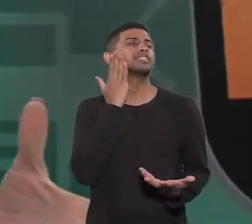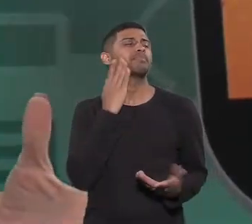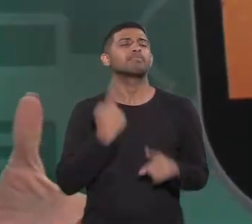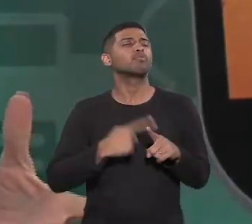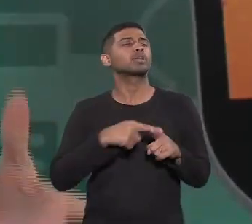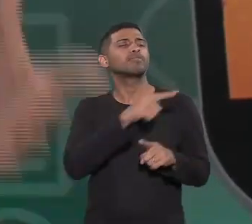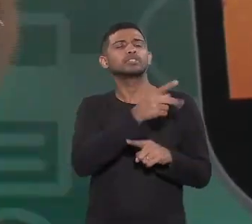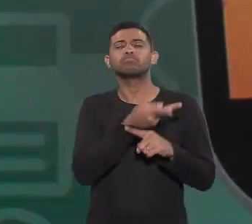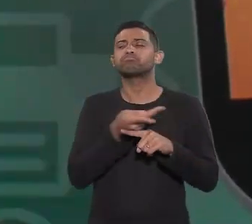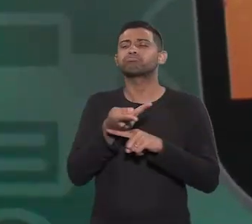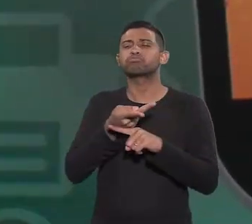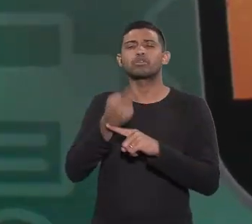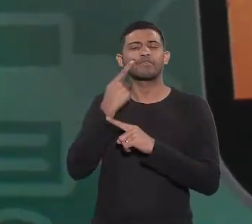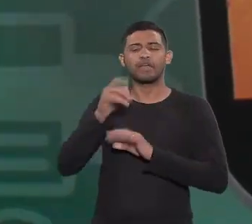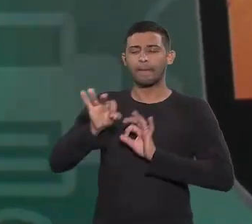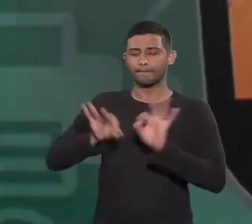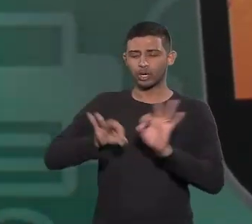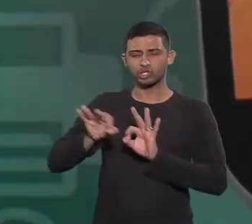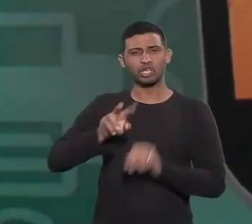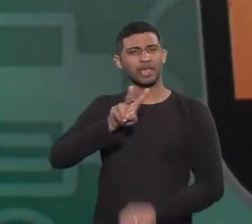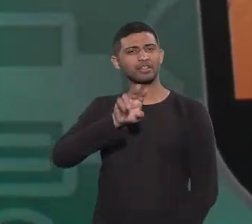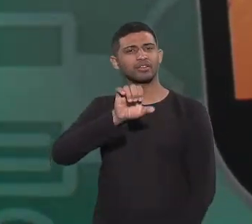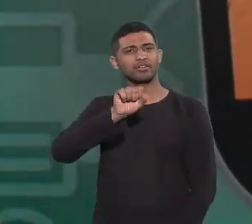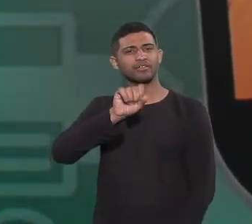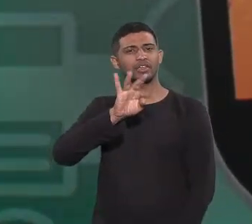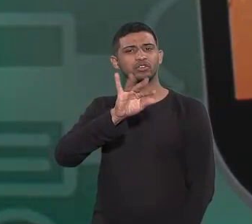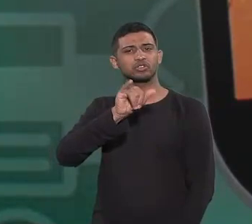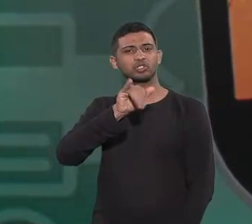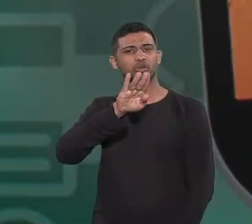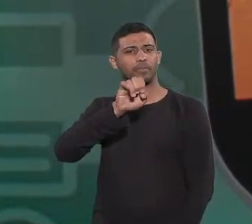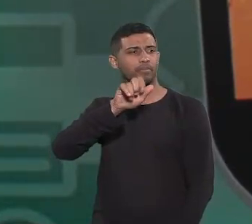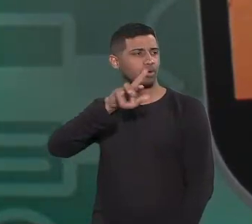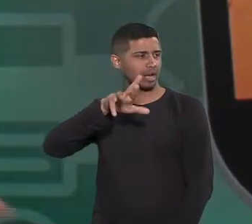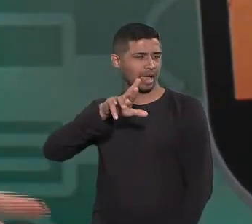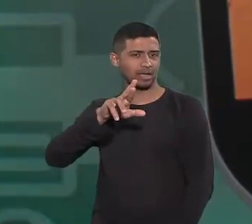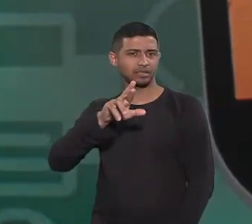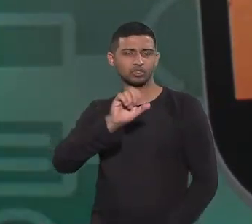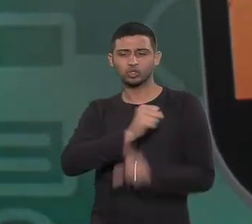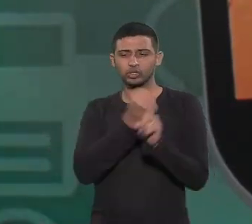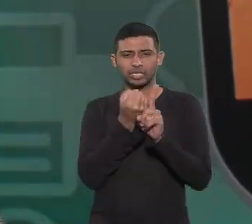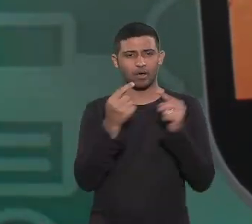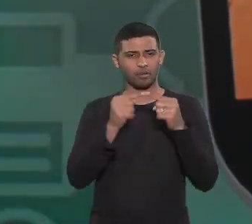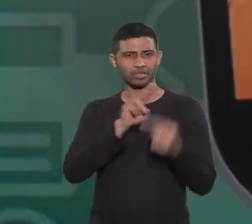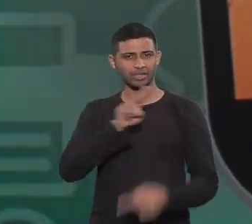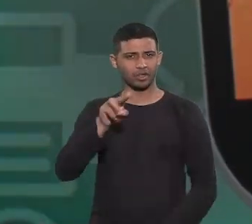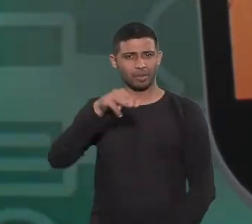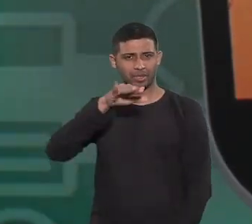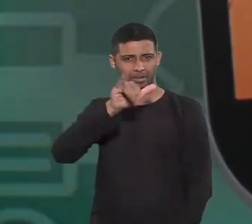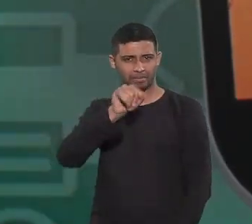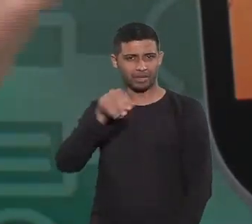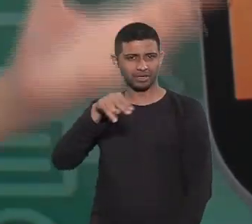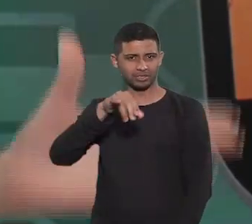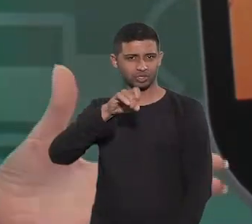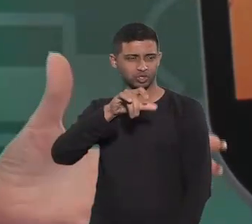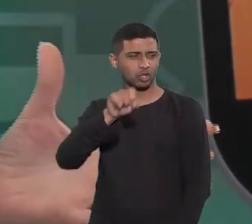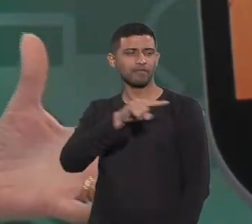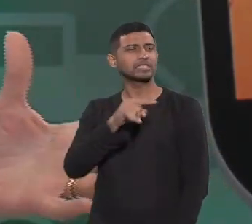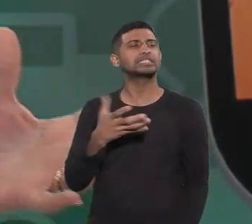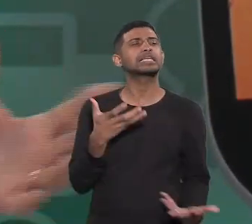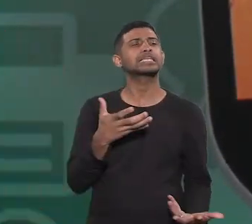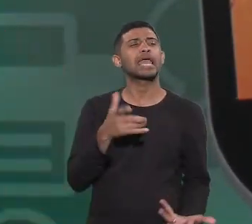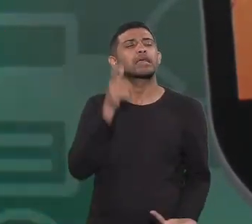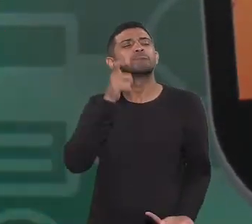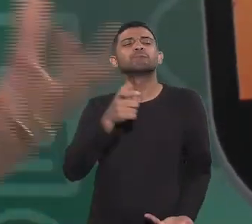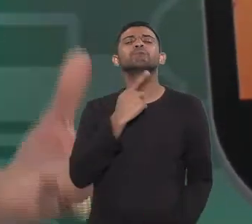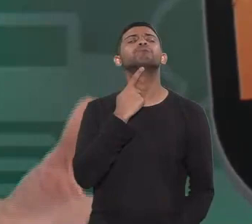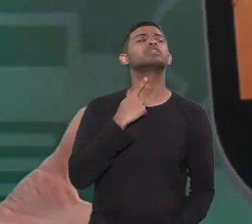que você decidiu procurar o projeto do vestibular social, né, o Mais Nós, e o que você pretende com